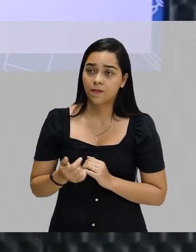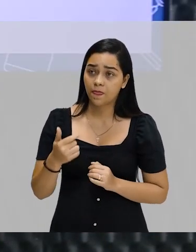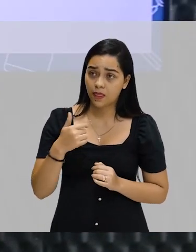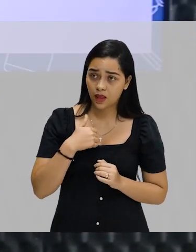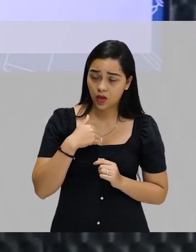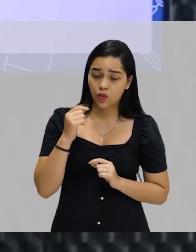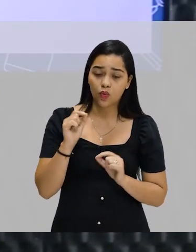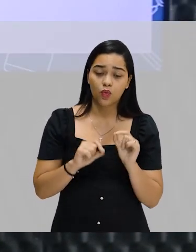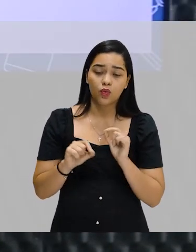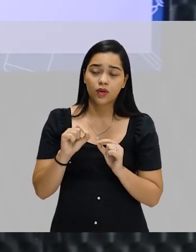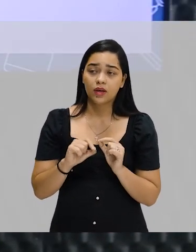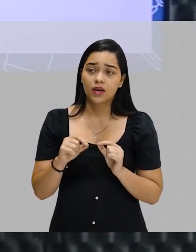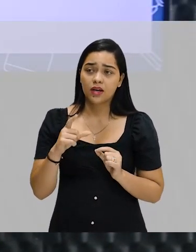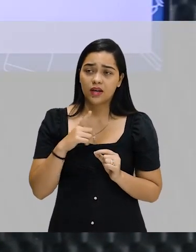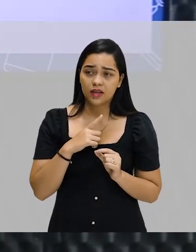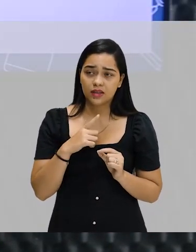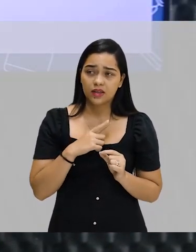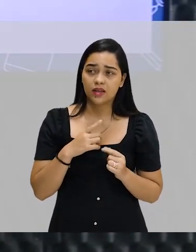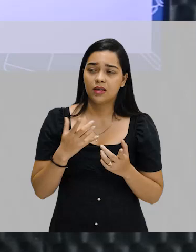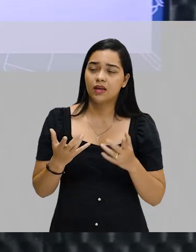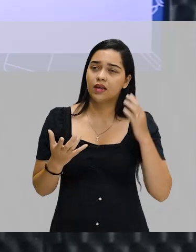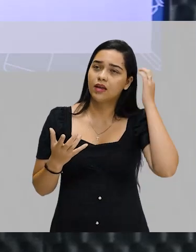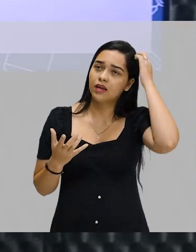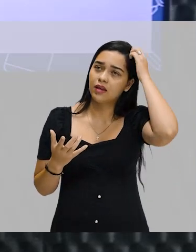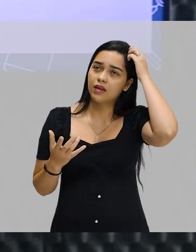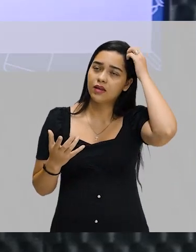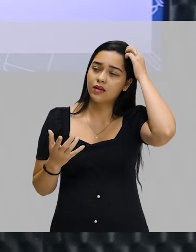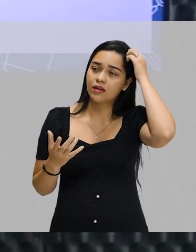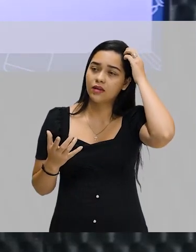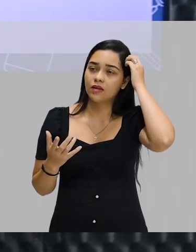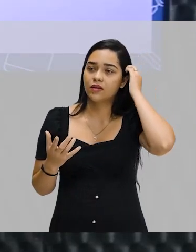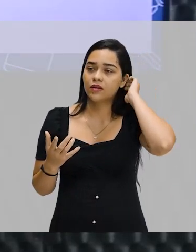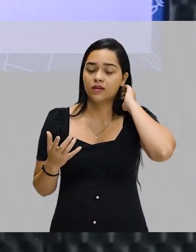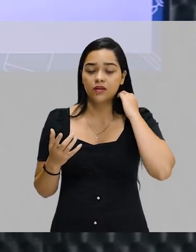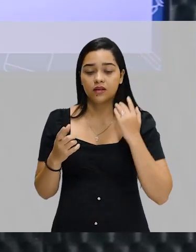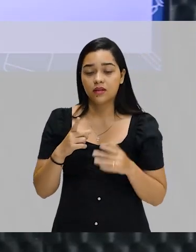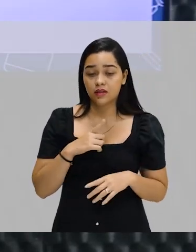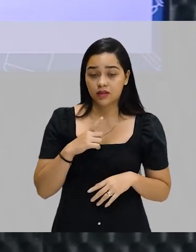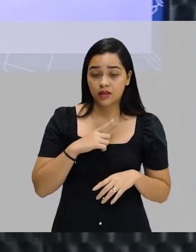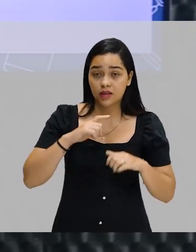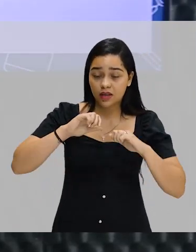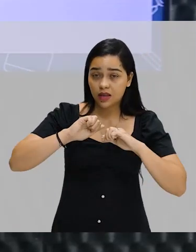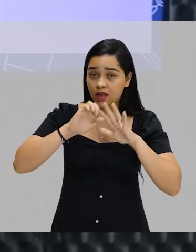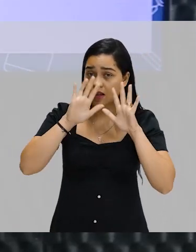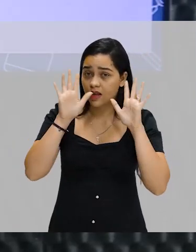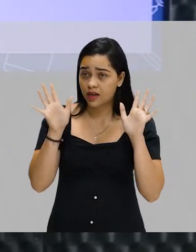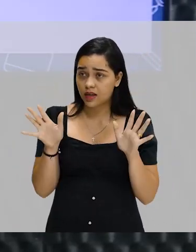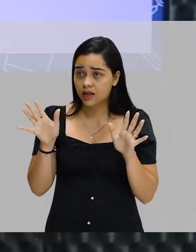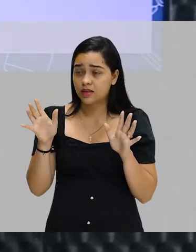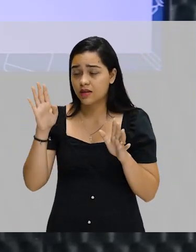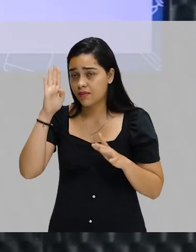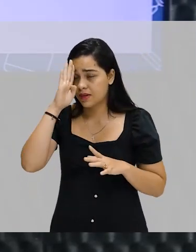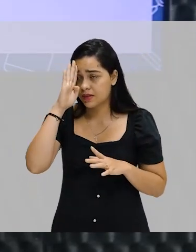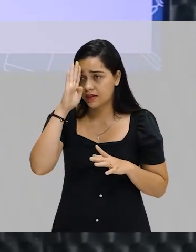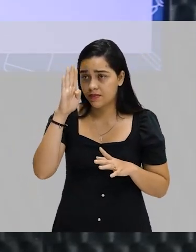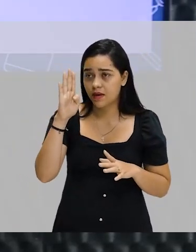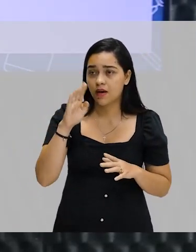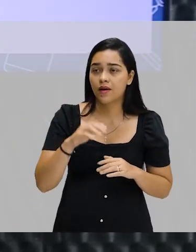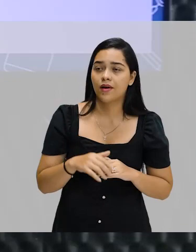vou inferir a ponto de ter mais clareza,